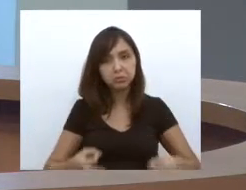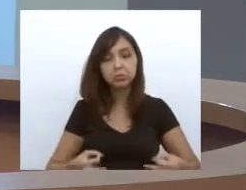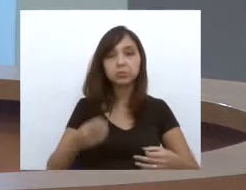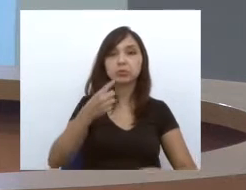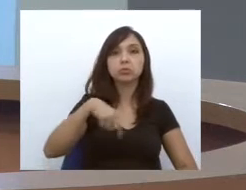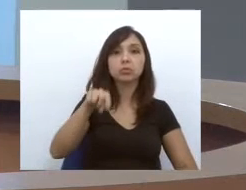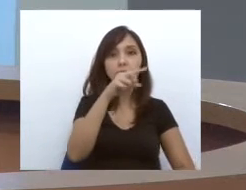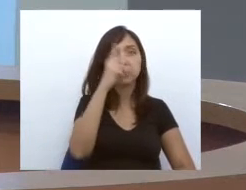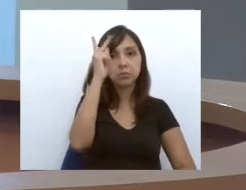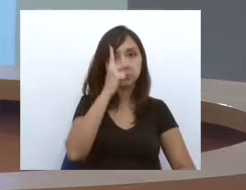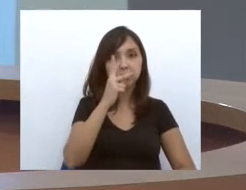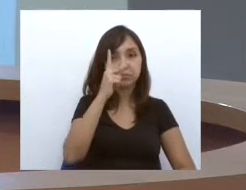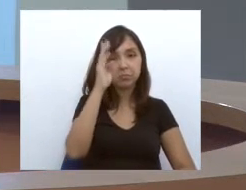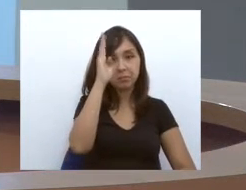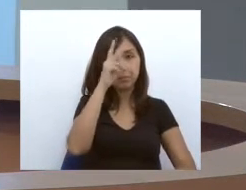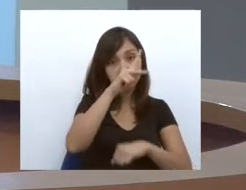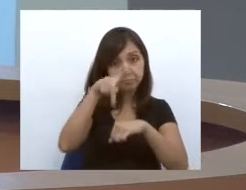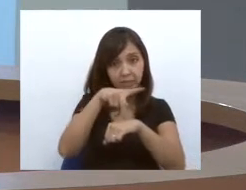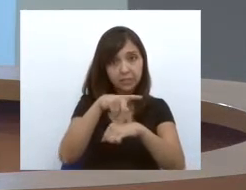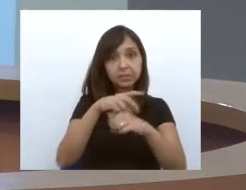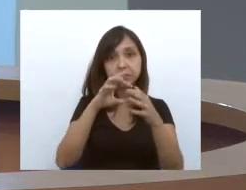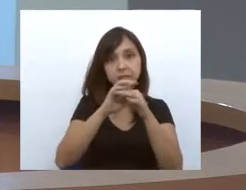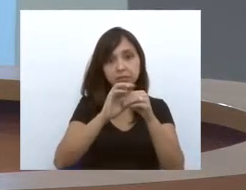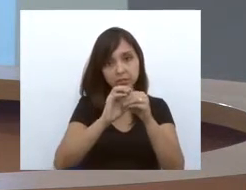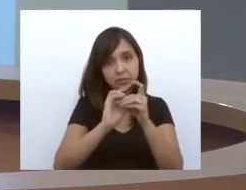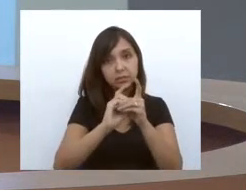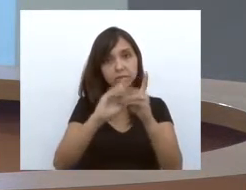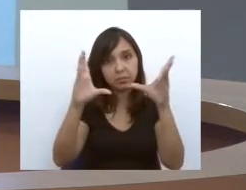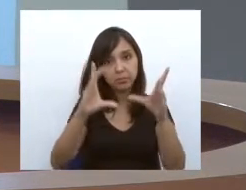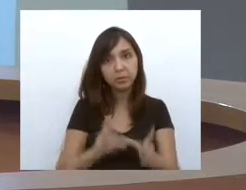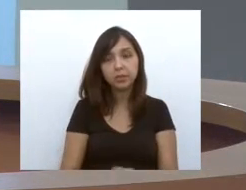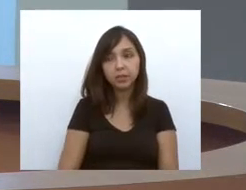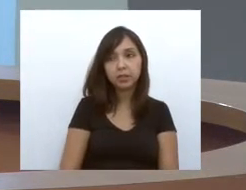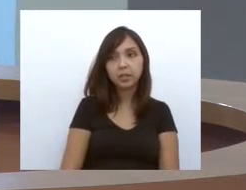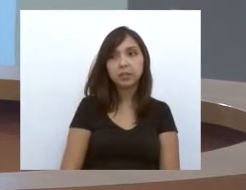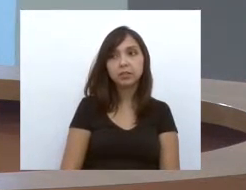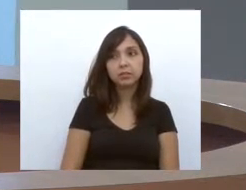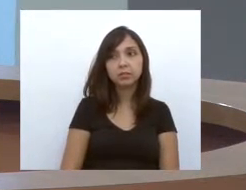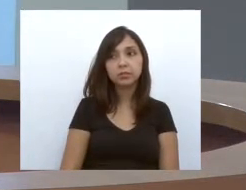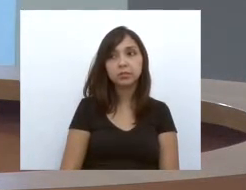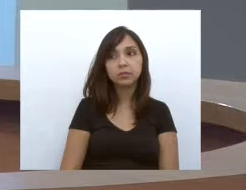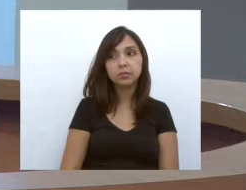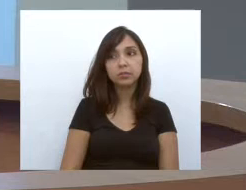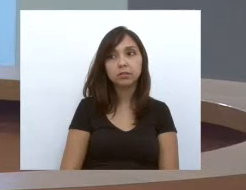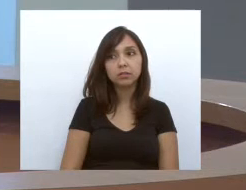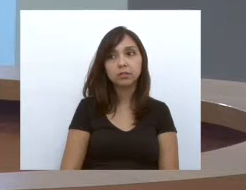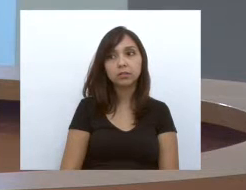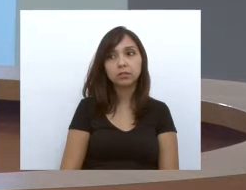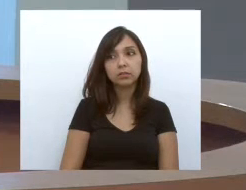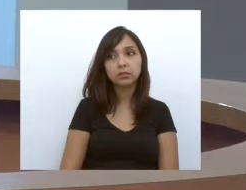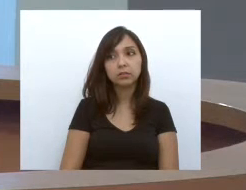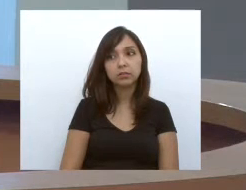um país democrático, apesar do PT... Nós vivemos um país democrático. Olha aí, ó.